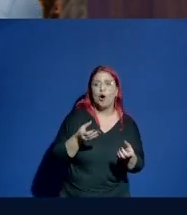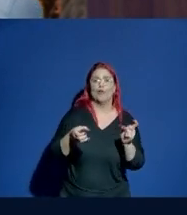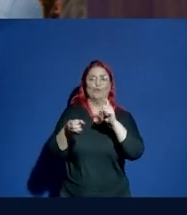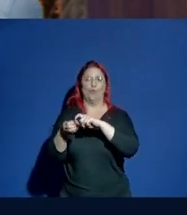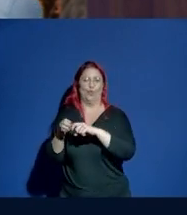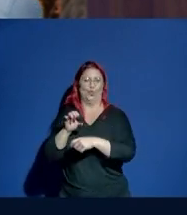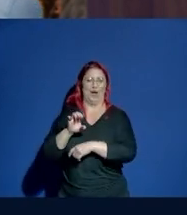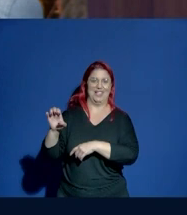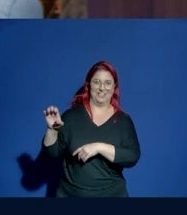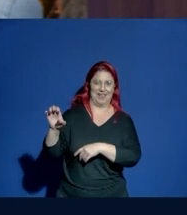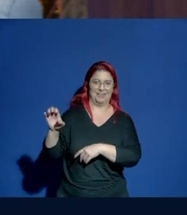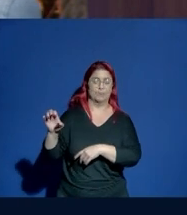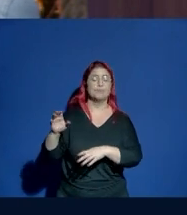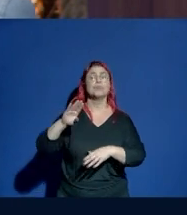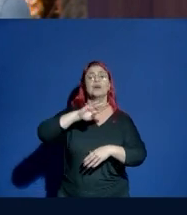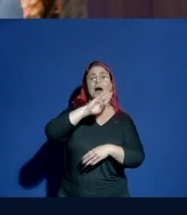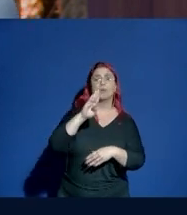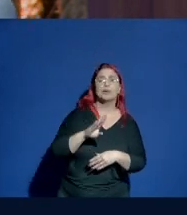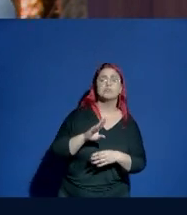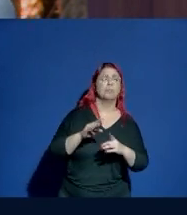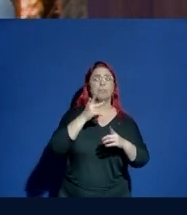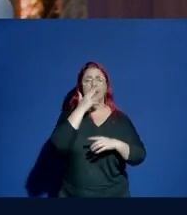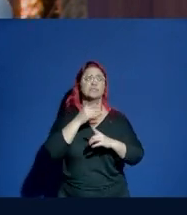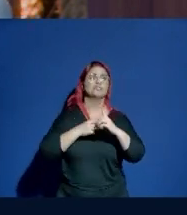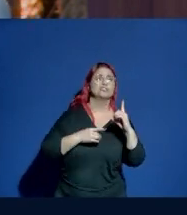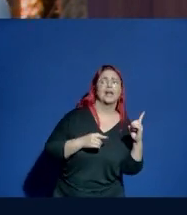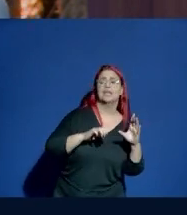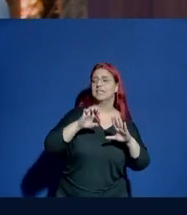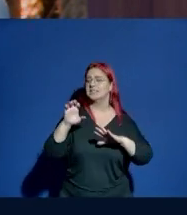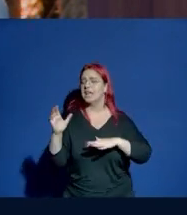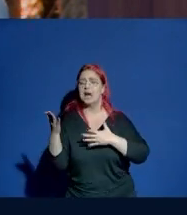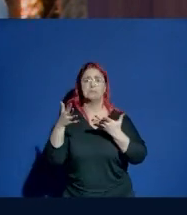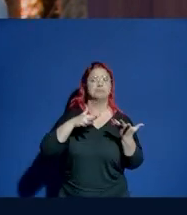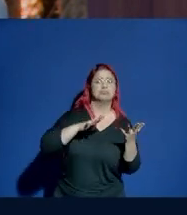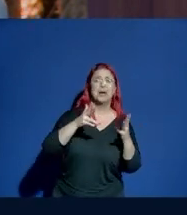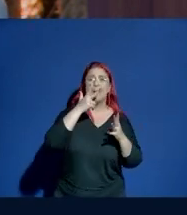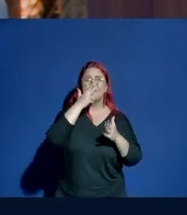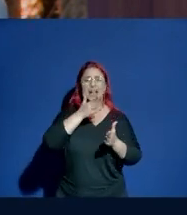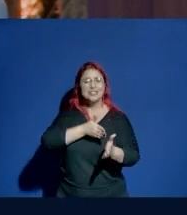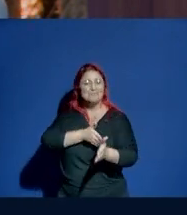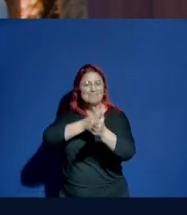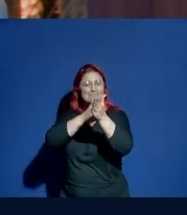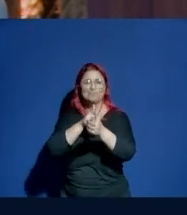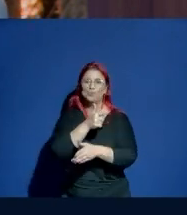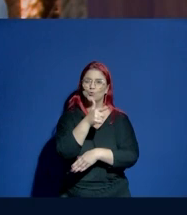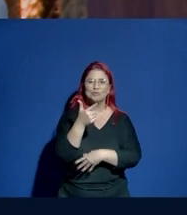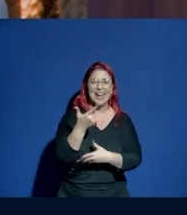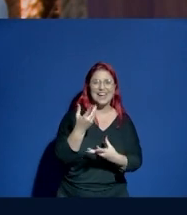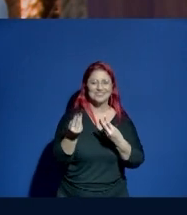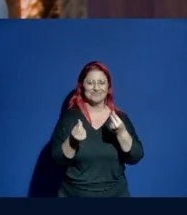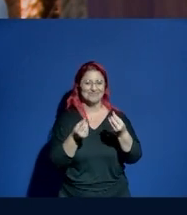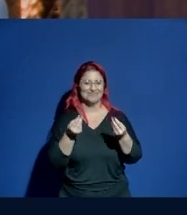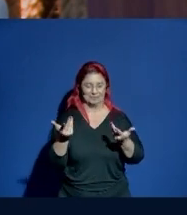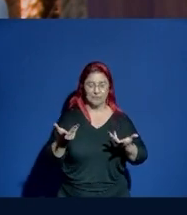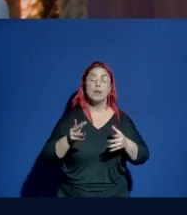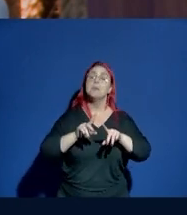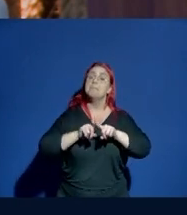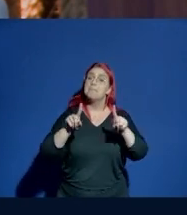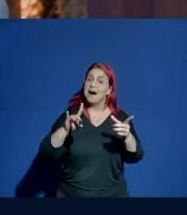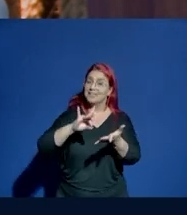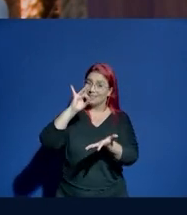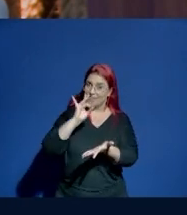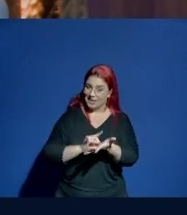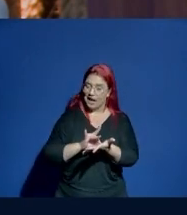e o Brasil pendulando da direita para esquerda do centro sem ter uma linha ideológica predominante nesse país mas na verdade